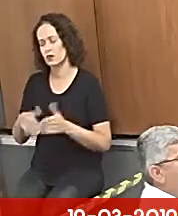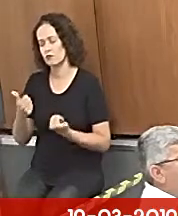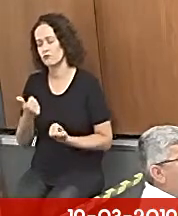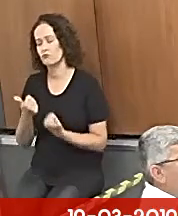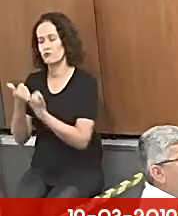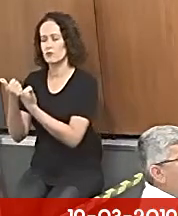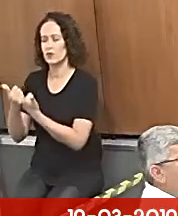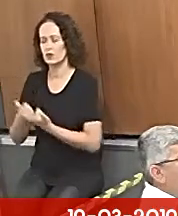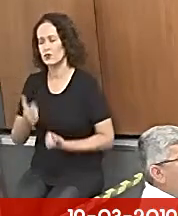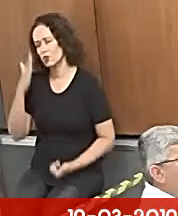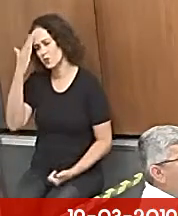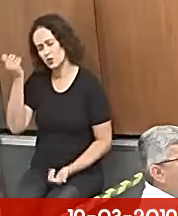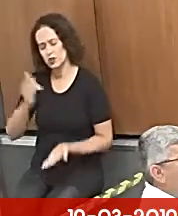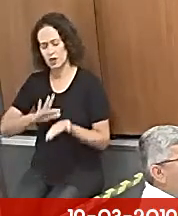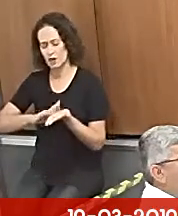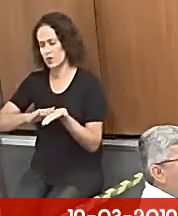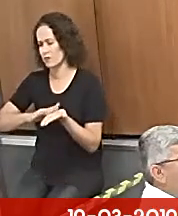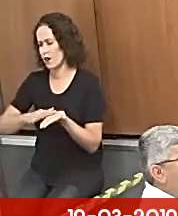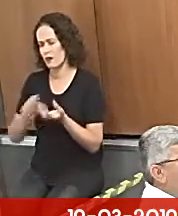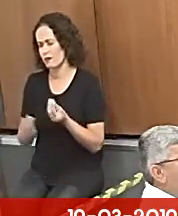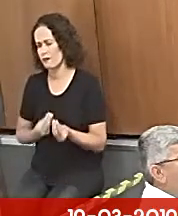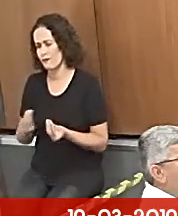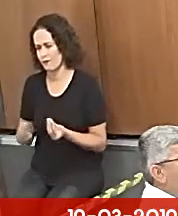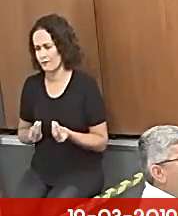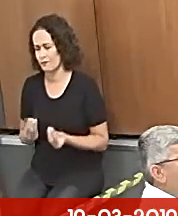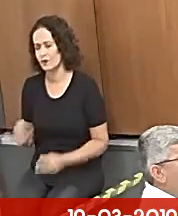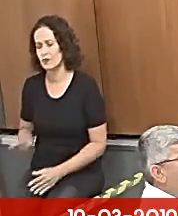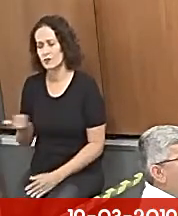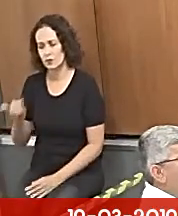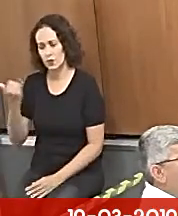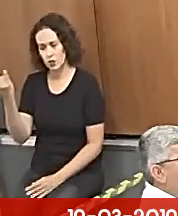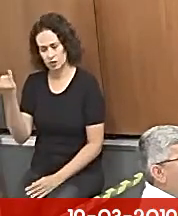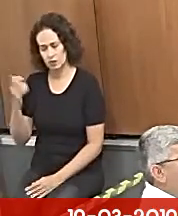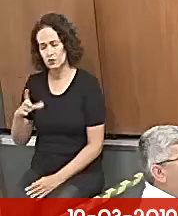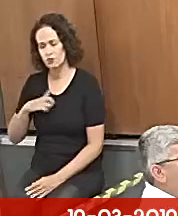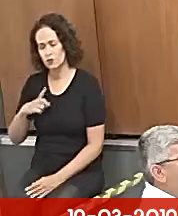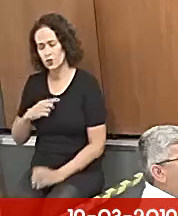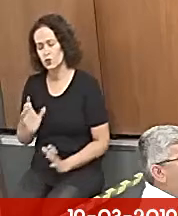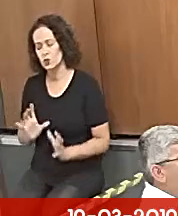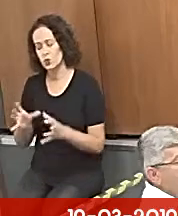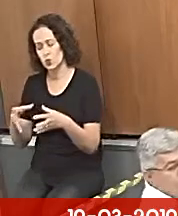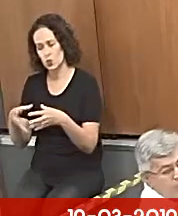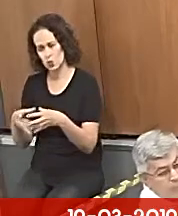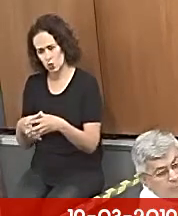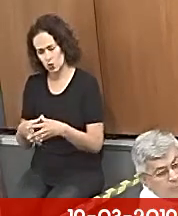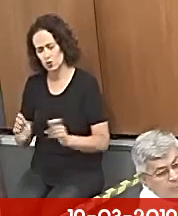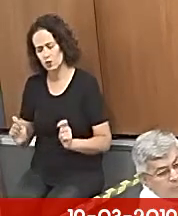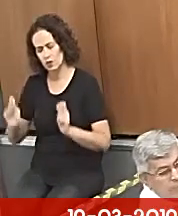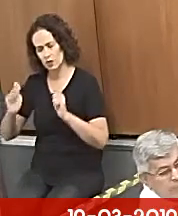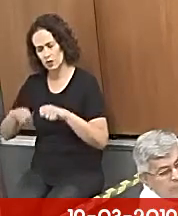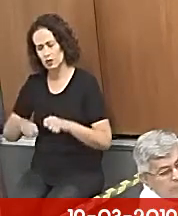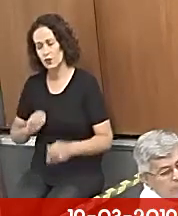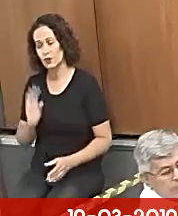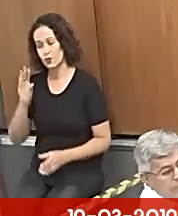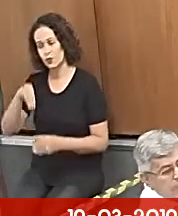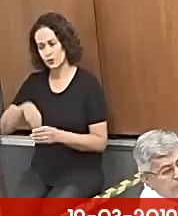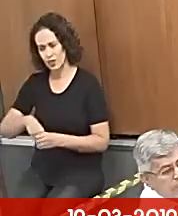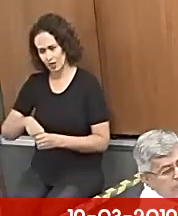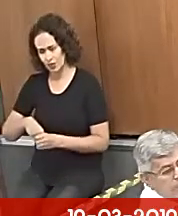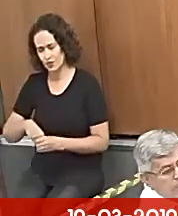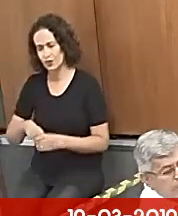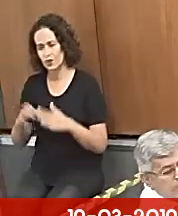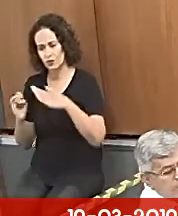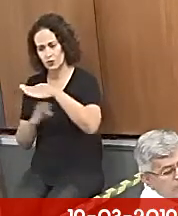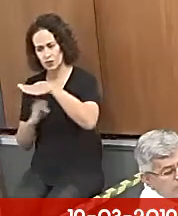sabe braille então é importante nós temos um grupo de capacitação cap vem do são rafael que capacita professores